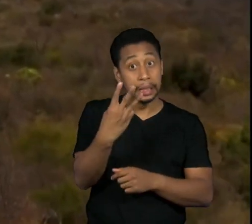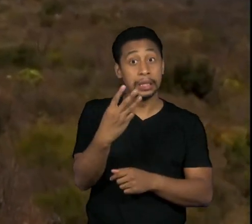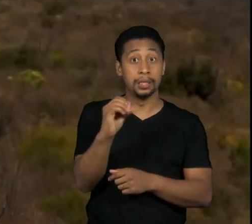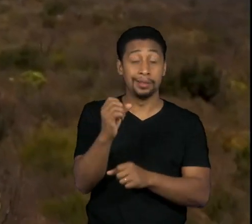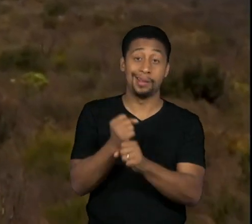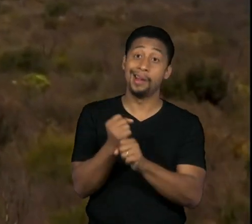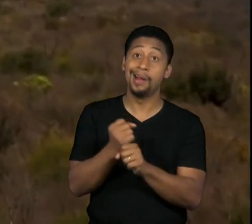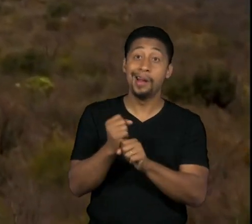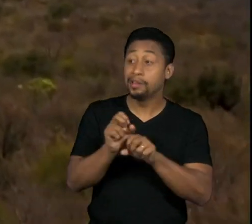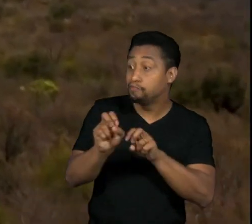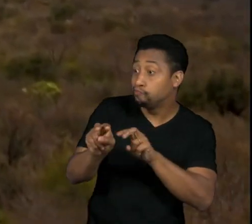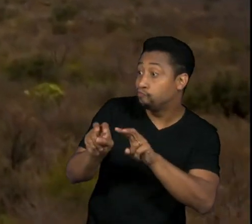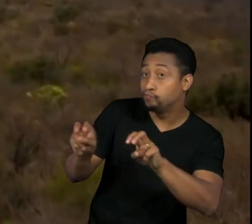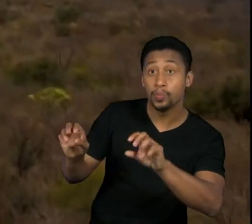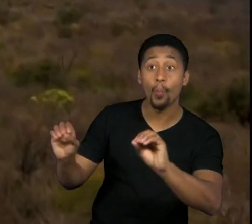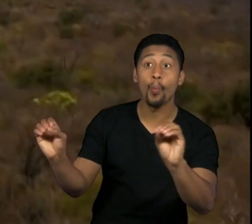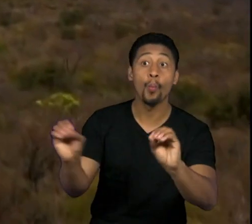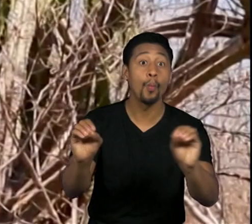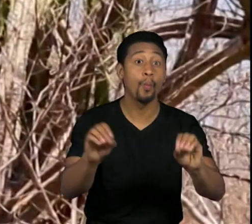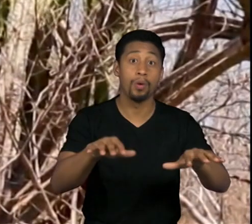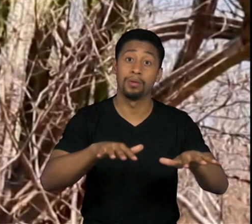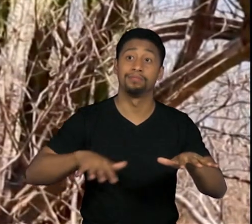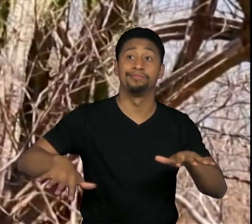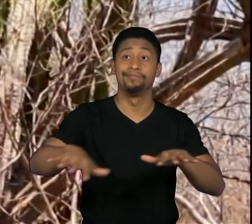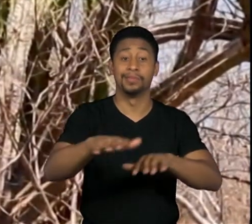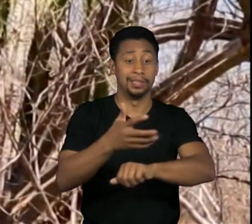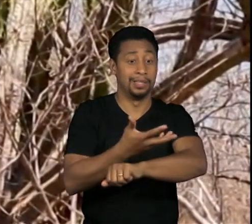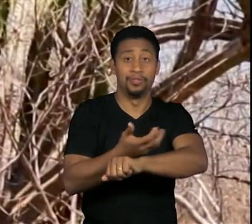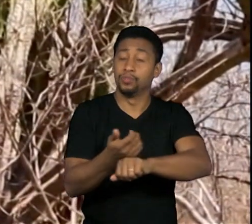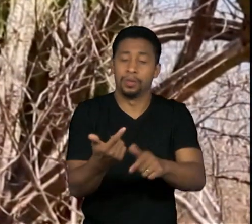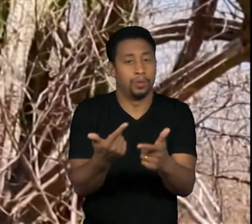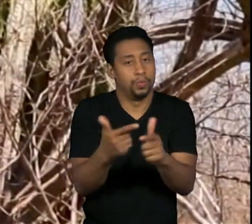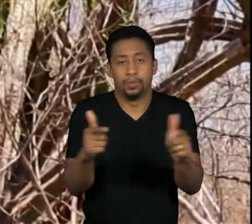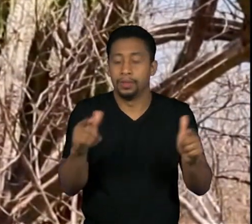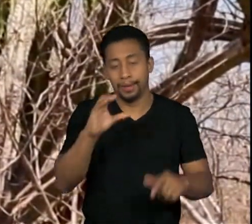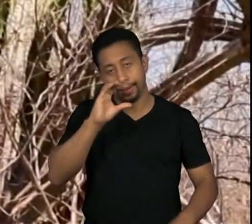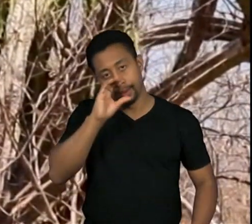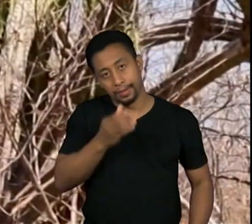animais não são registrados nesse bioma.